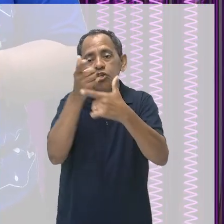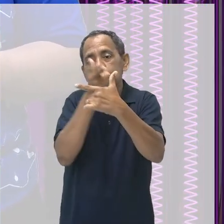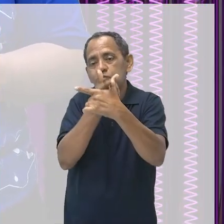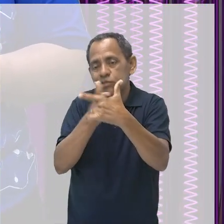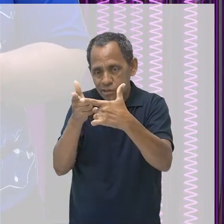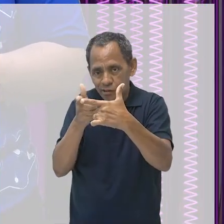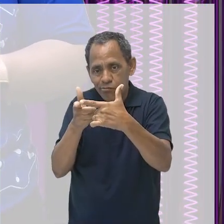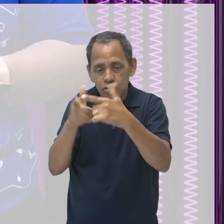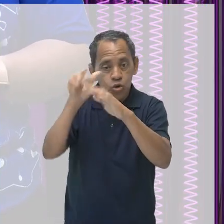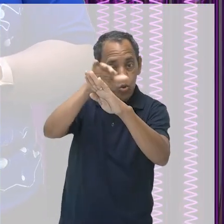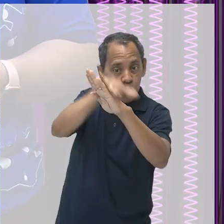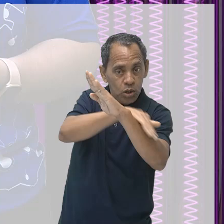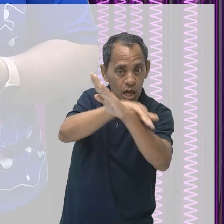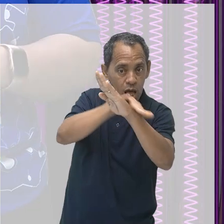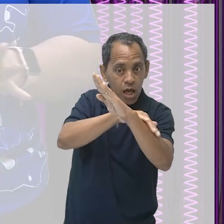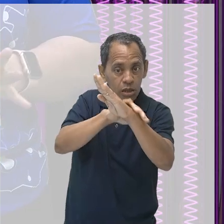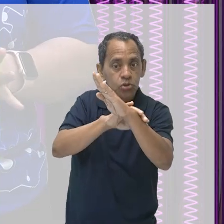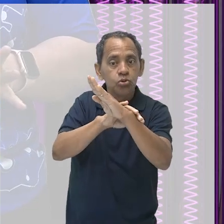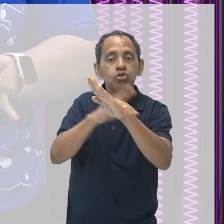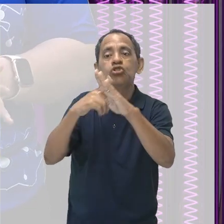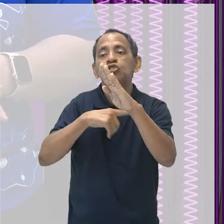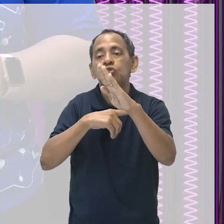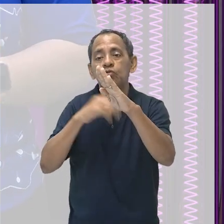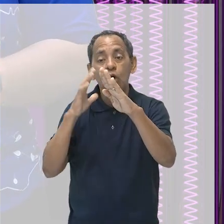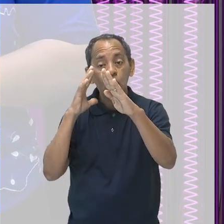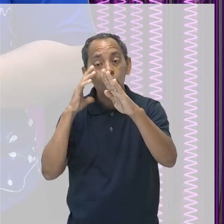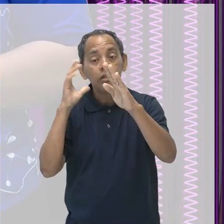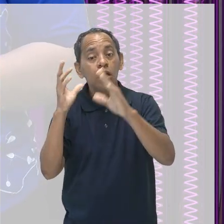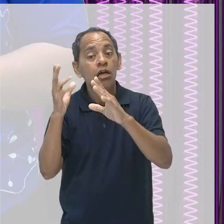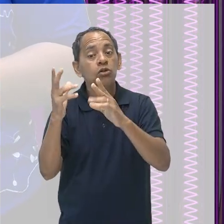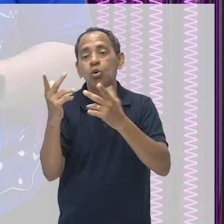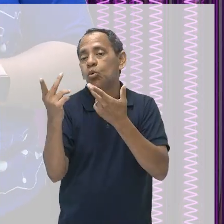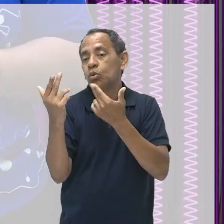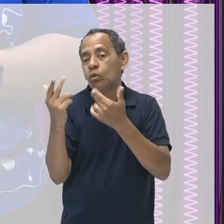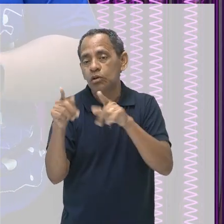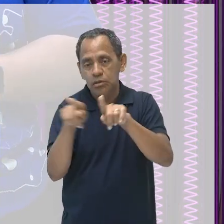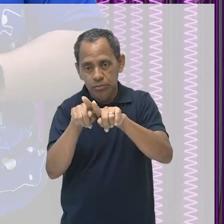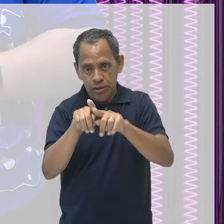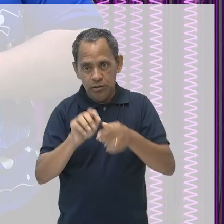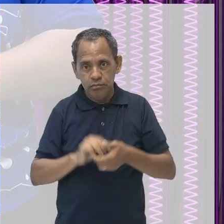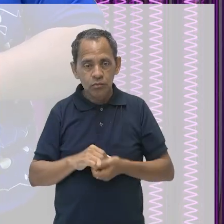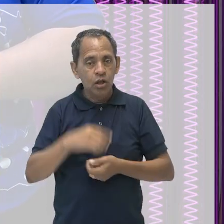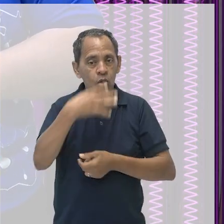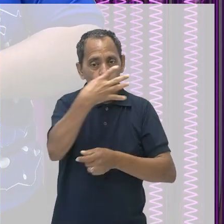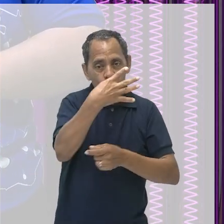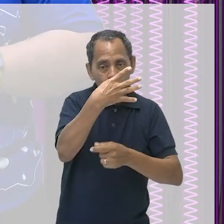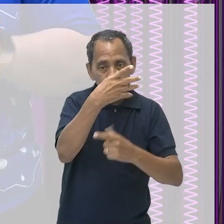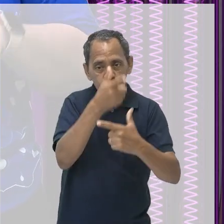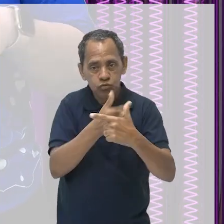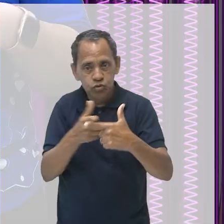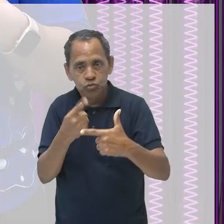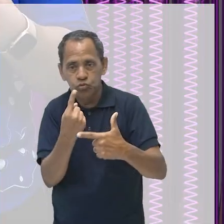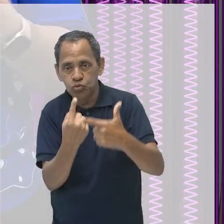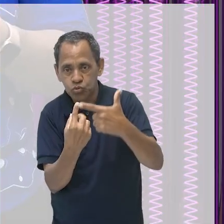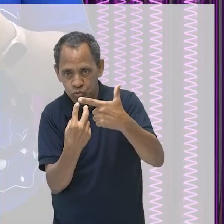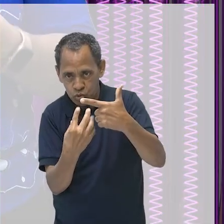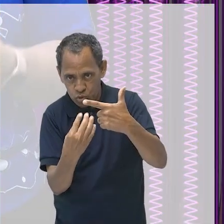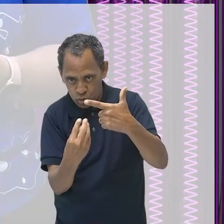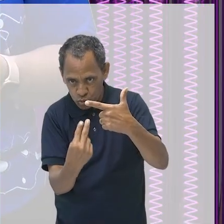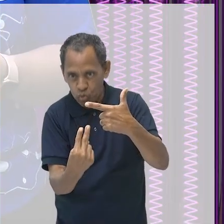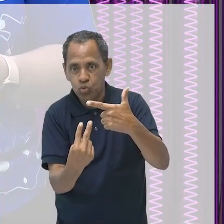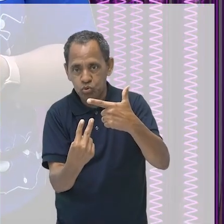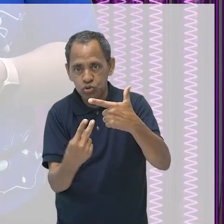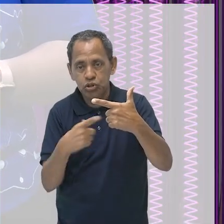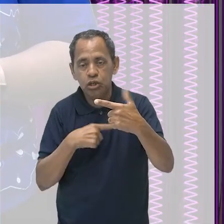entre os seus lados e der o mesmo número, né? No caso, se a gente dividir 4 por 12, a gente vai ter 1